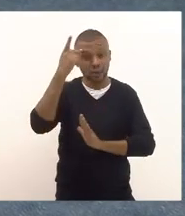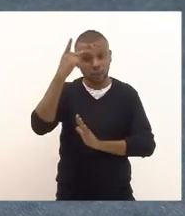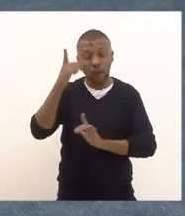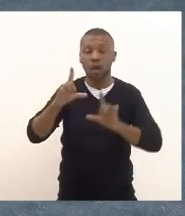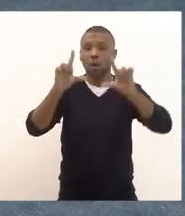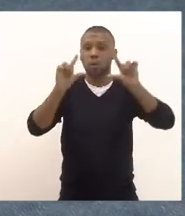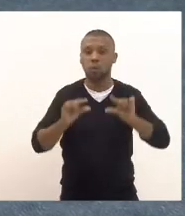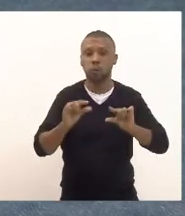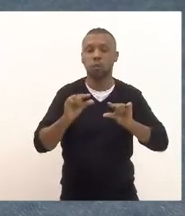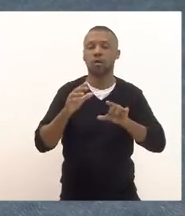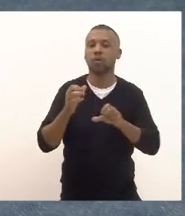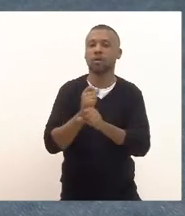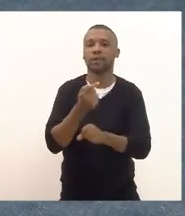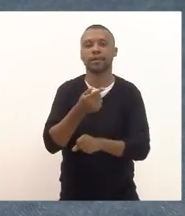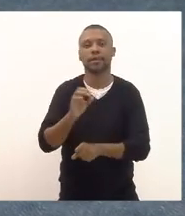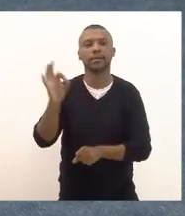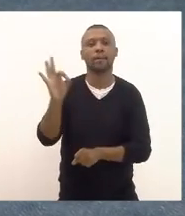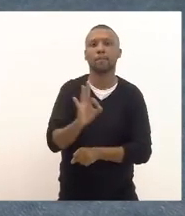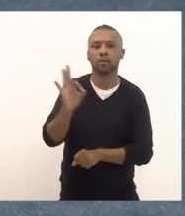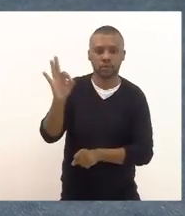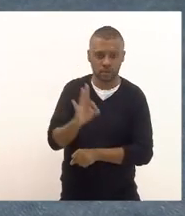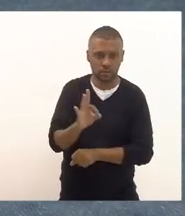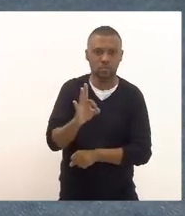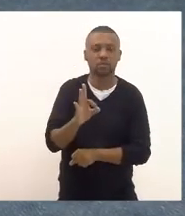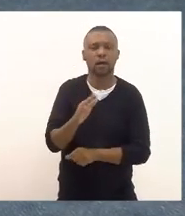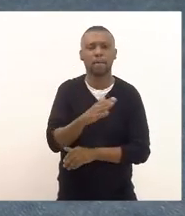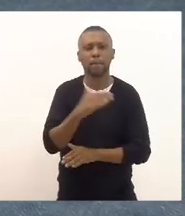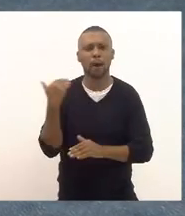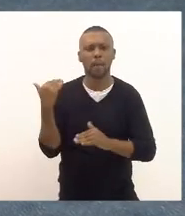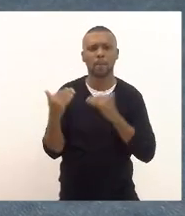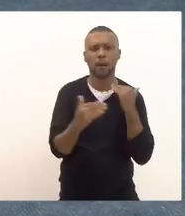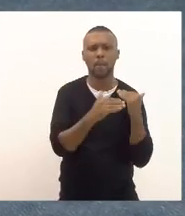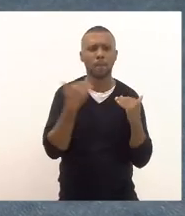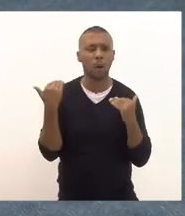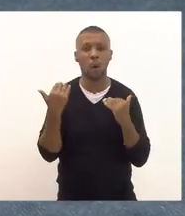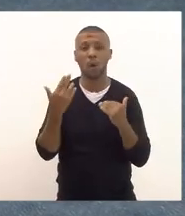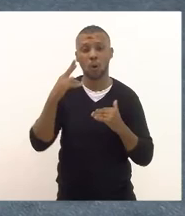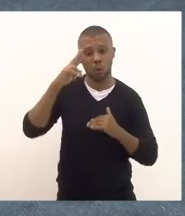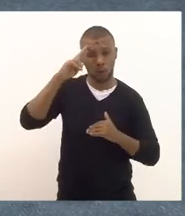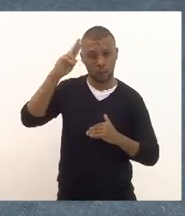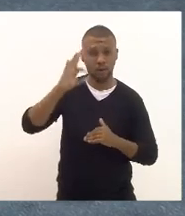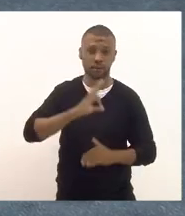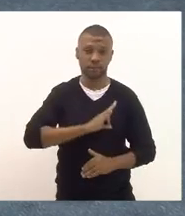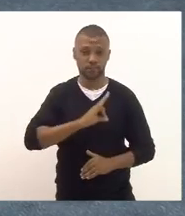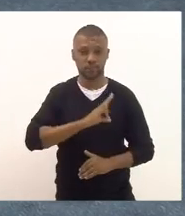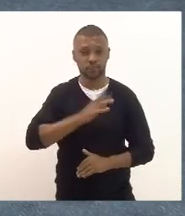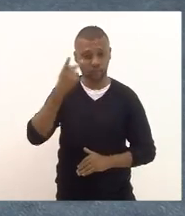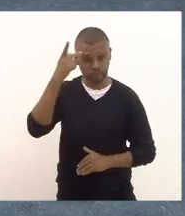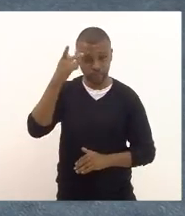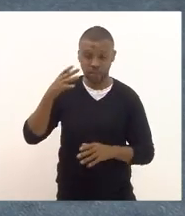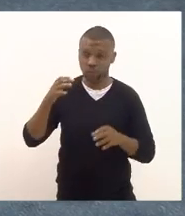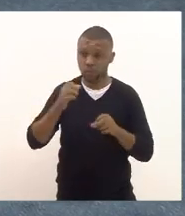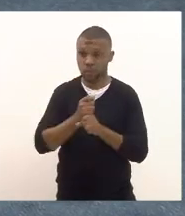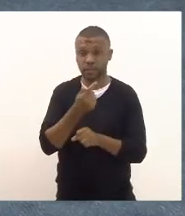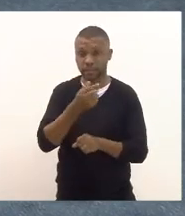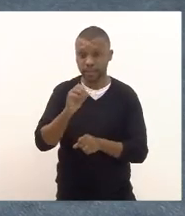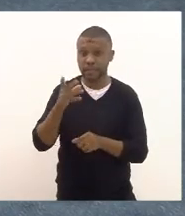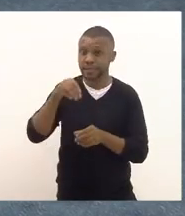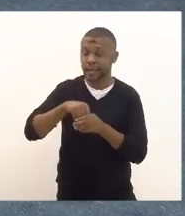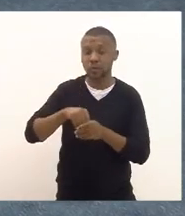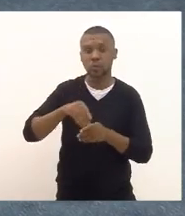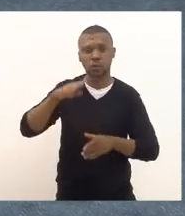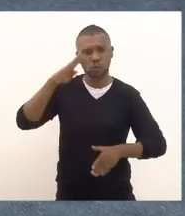Paulo ela reduziu setenta por cento das mortes segundo o comando da PM de São Paulo setenta por cento das mortes nos